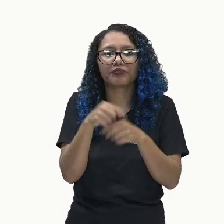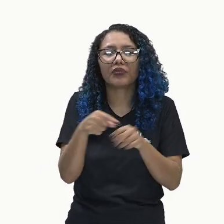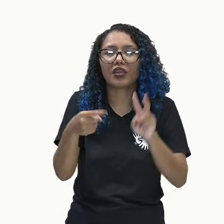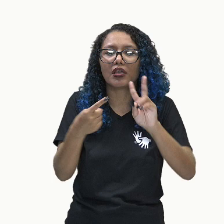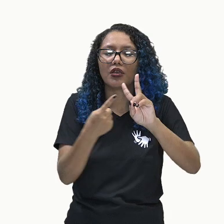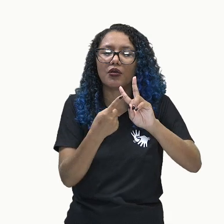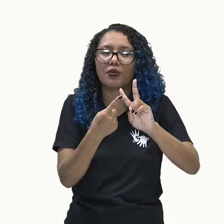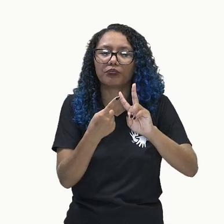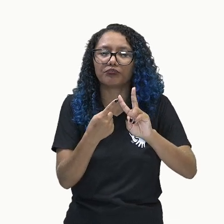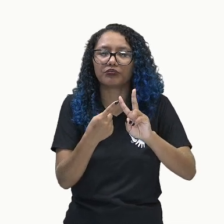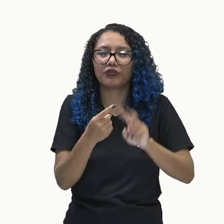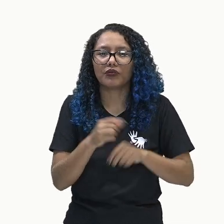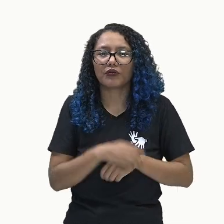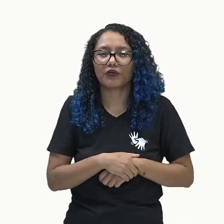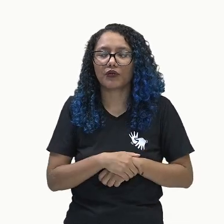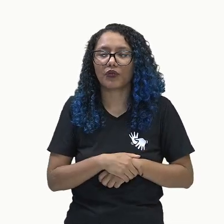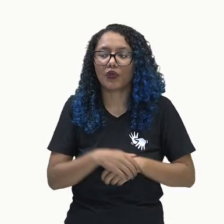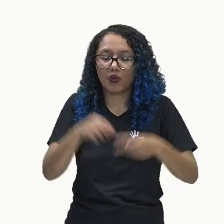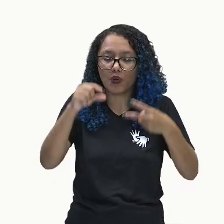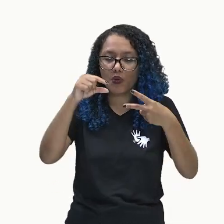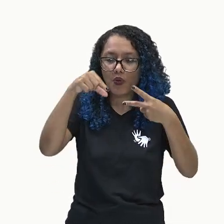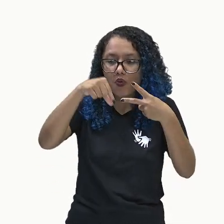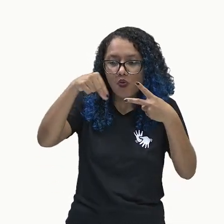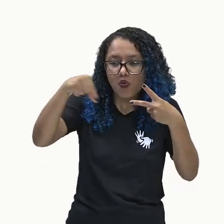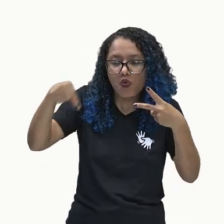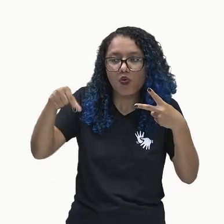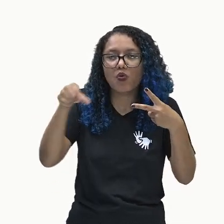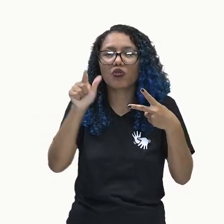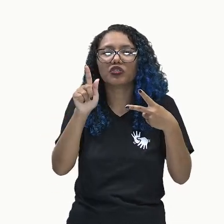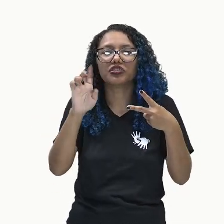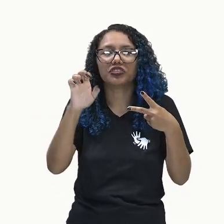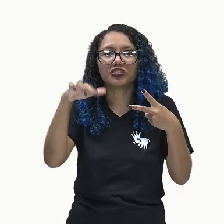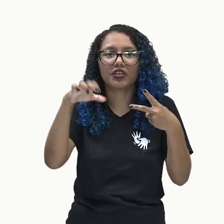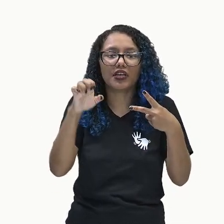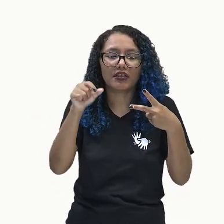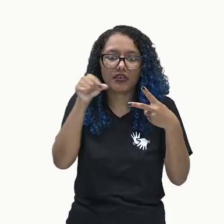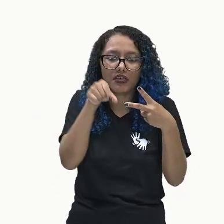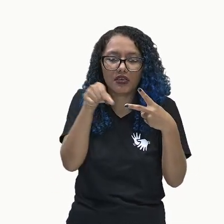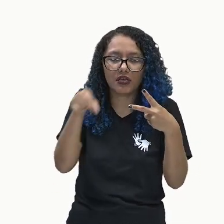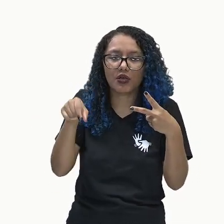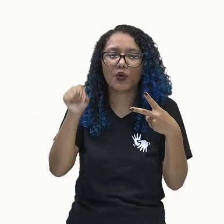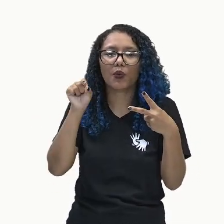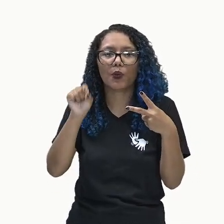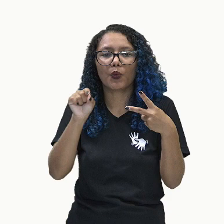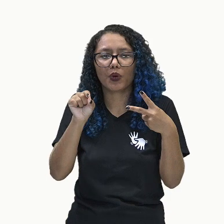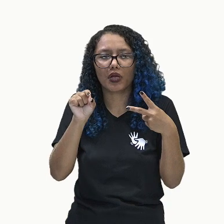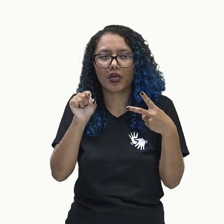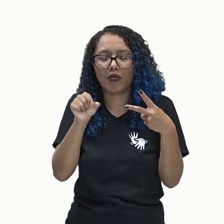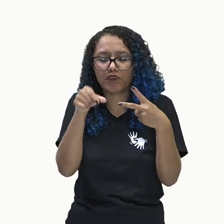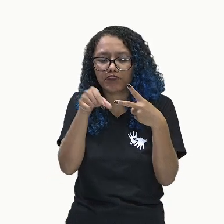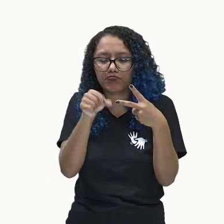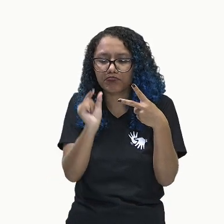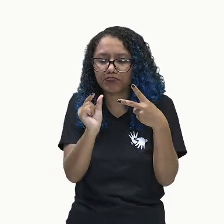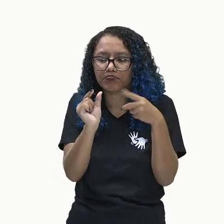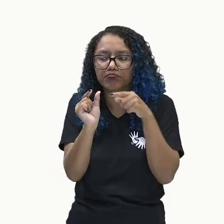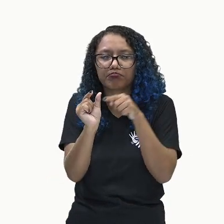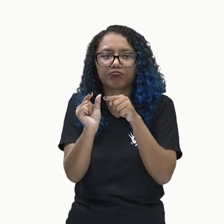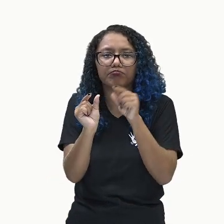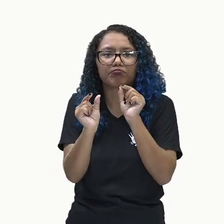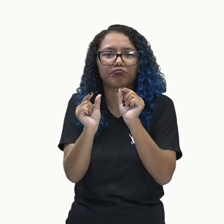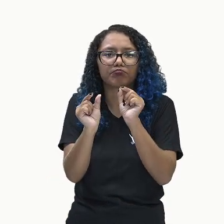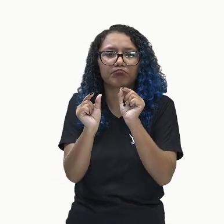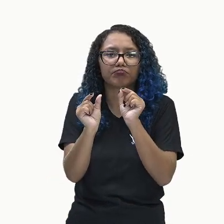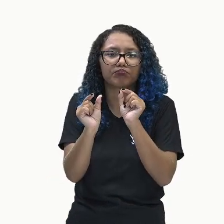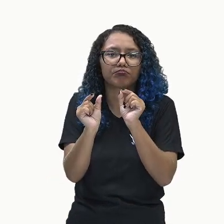cromossomo, uma fraçãozinha do DNA presente no cromossomo, de um indivíduo, ele vai também